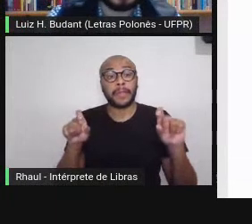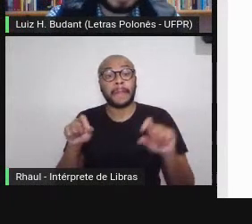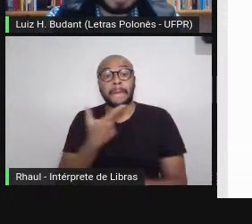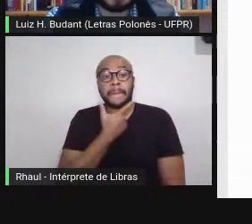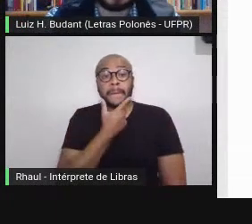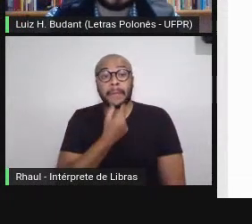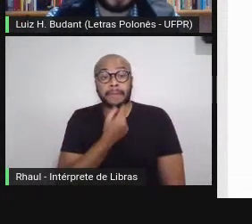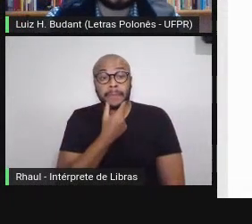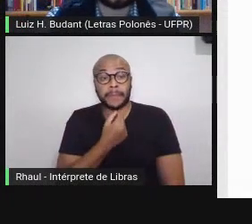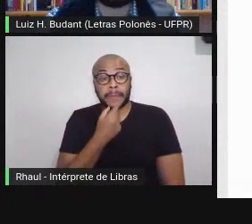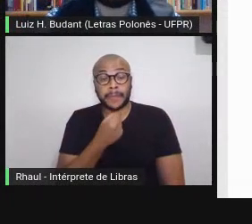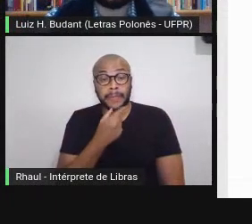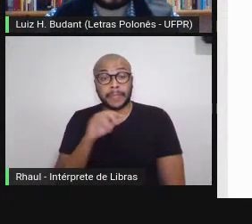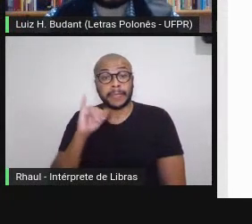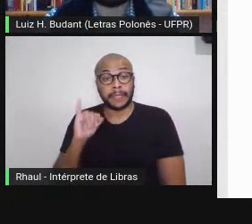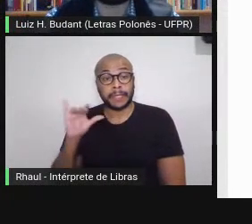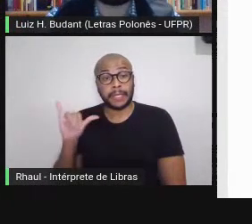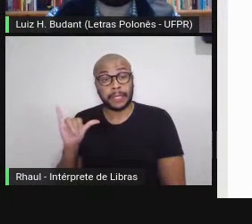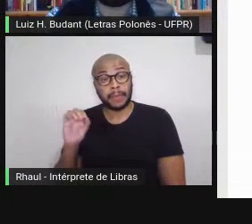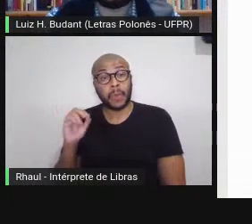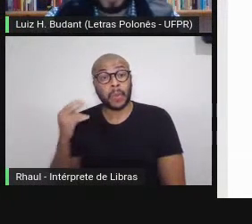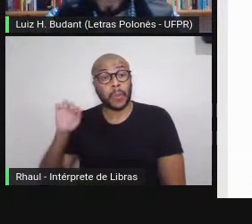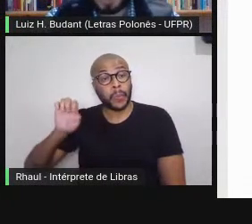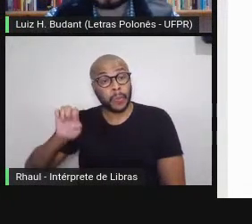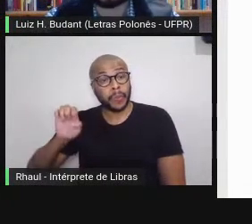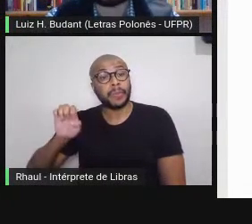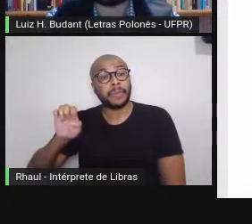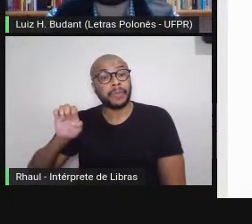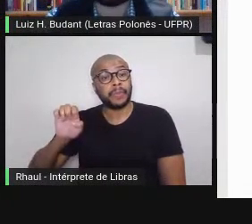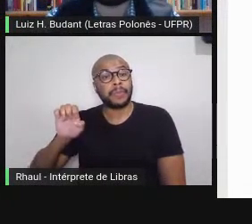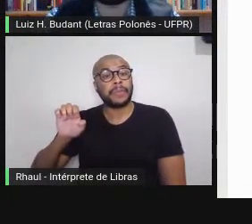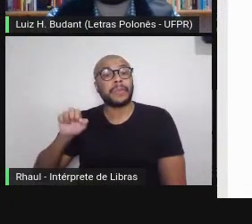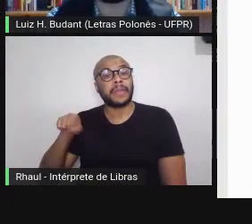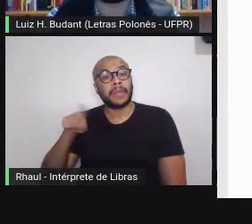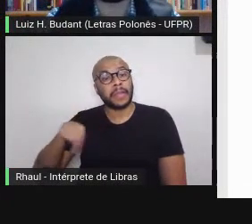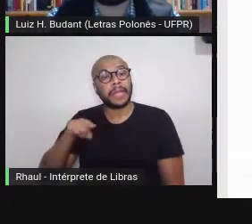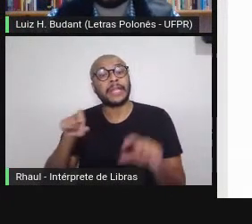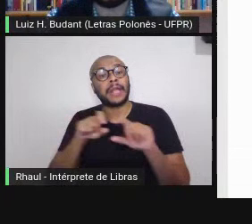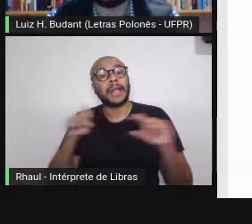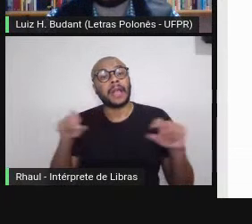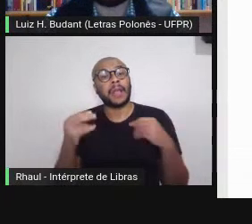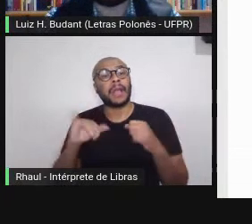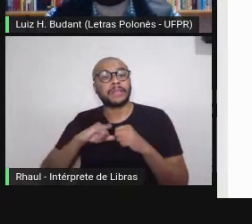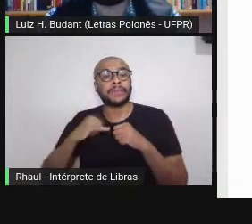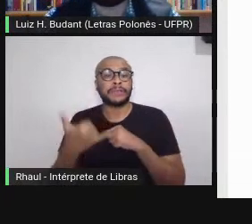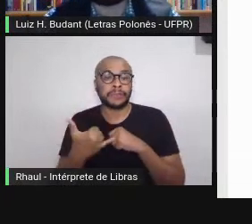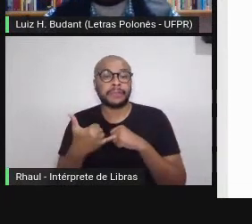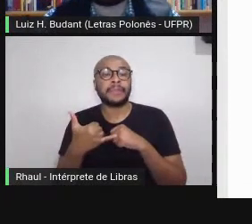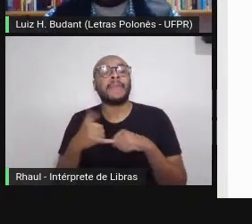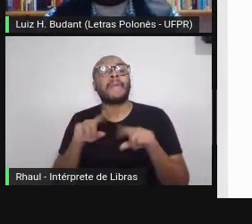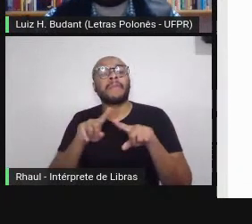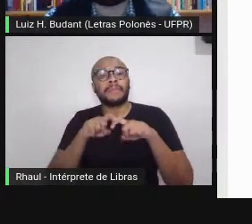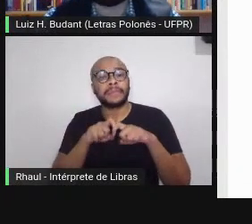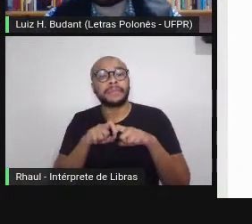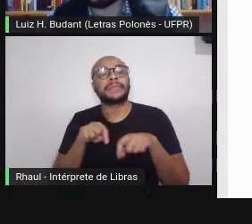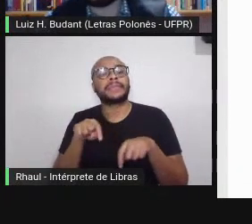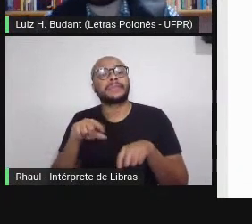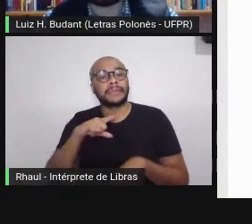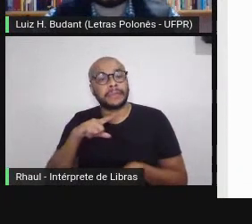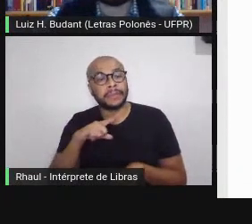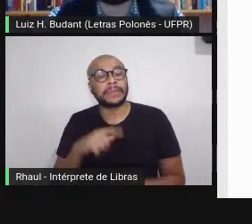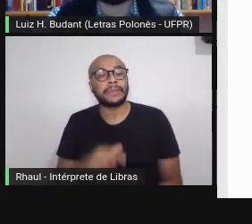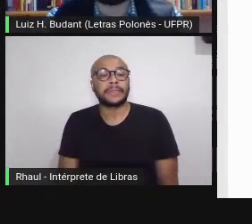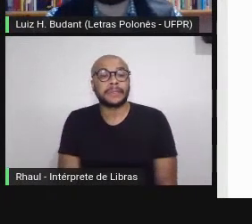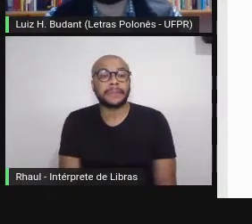masculinos em I, em Y ou E, eles, ou eles vão se declinar como o adjetivo. Então a gente vai ter